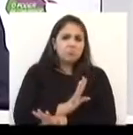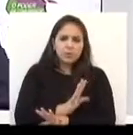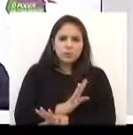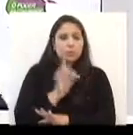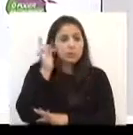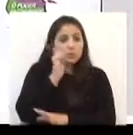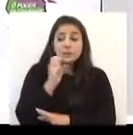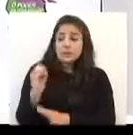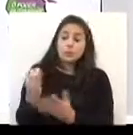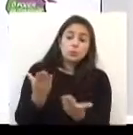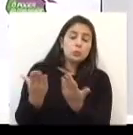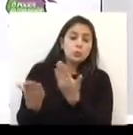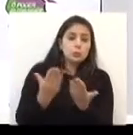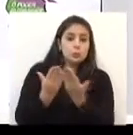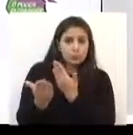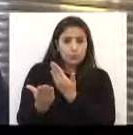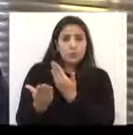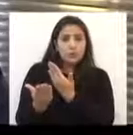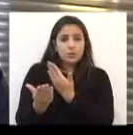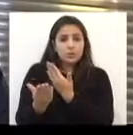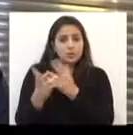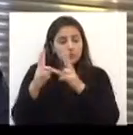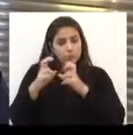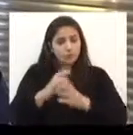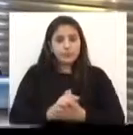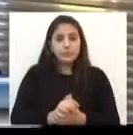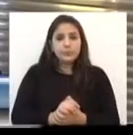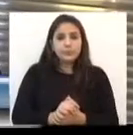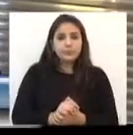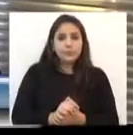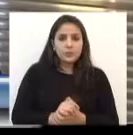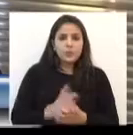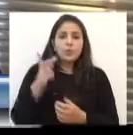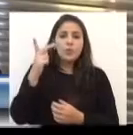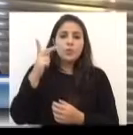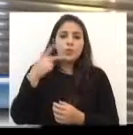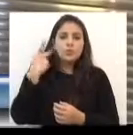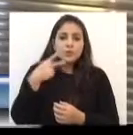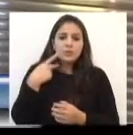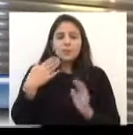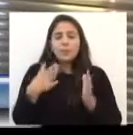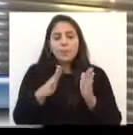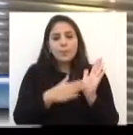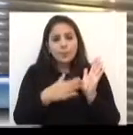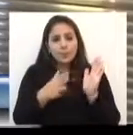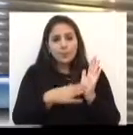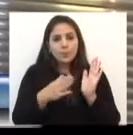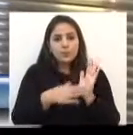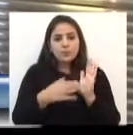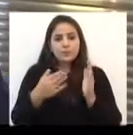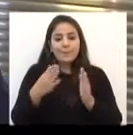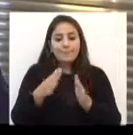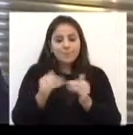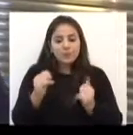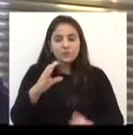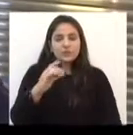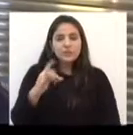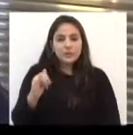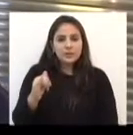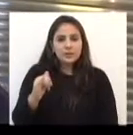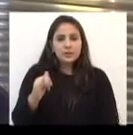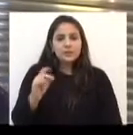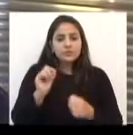as dúvidas em torno do tema. O vereador proponente do requerimento de abertura de CPI encaminhou um